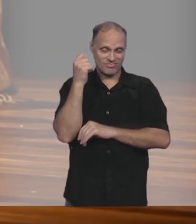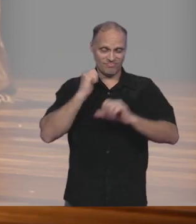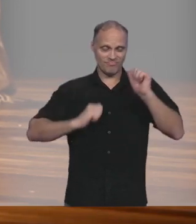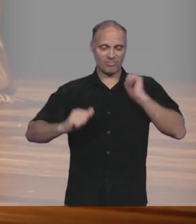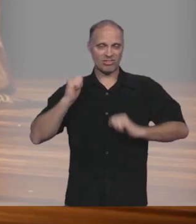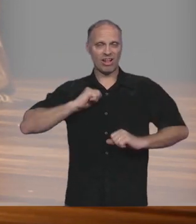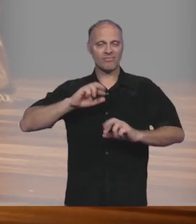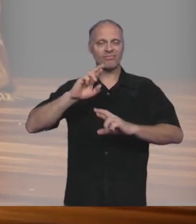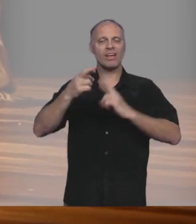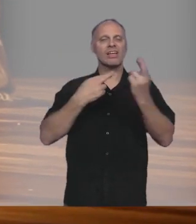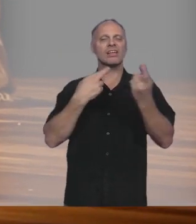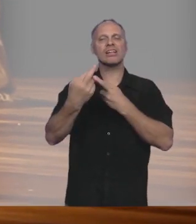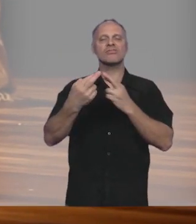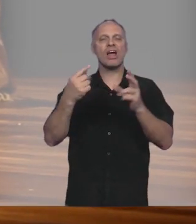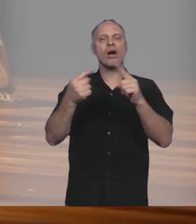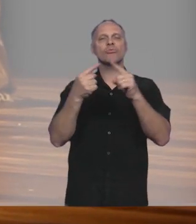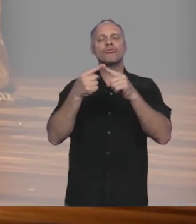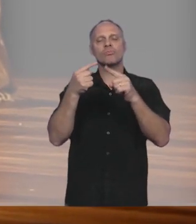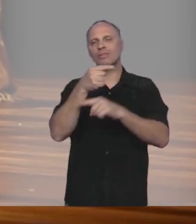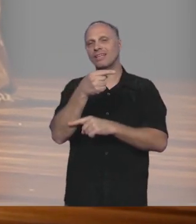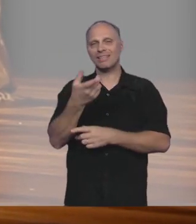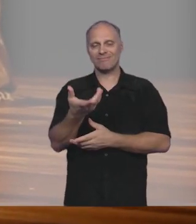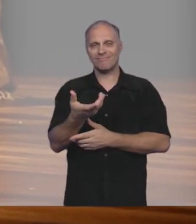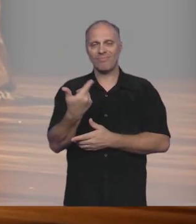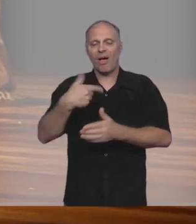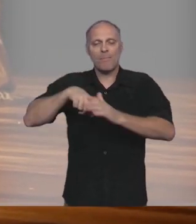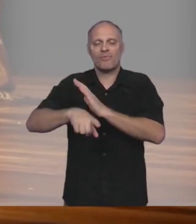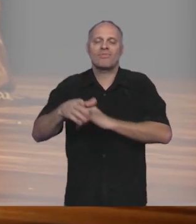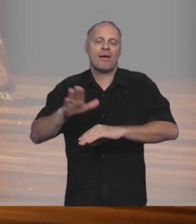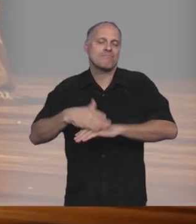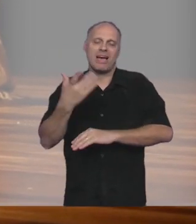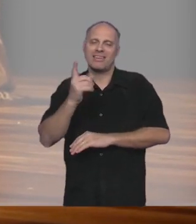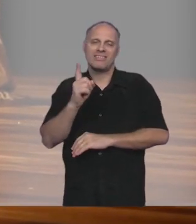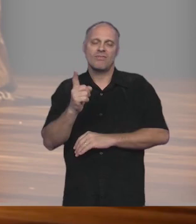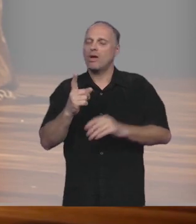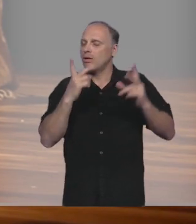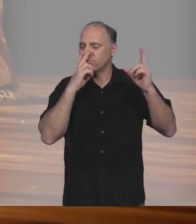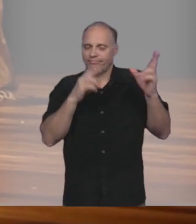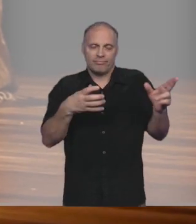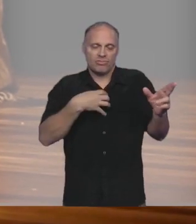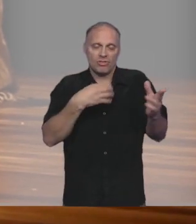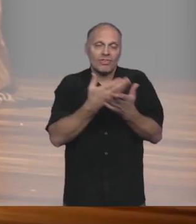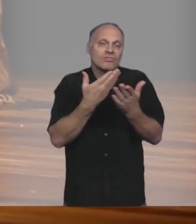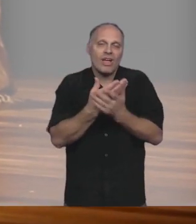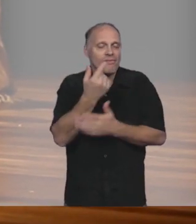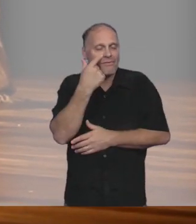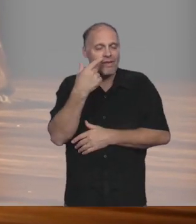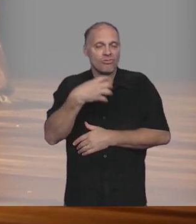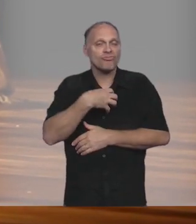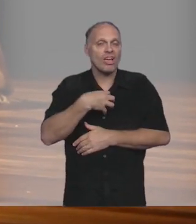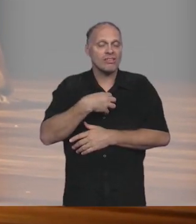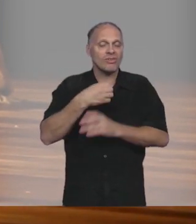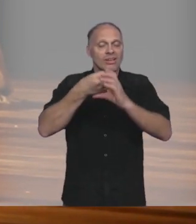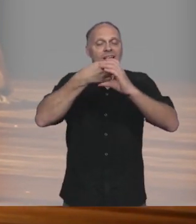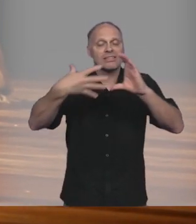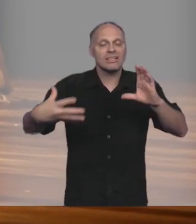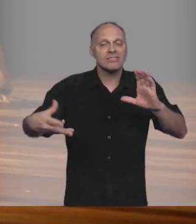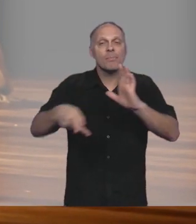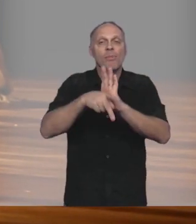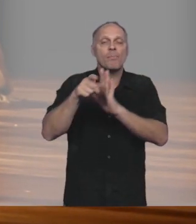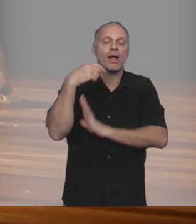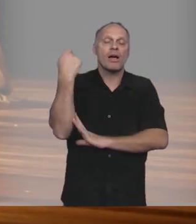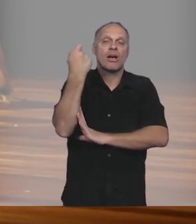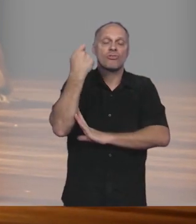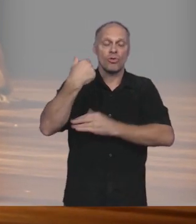né? Tu vai estudar a partitura corporal, a impostação vocal, o